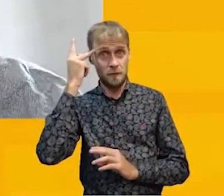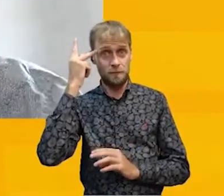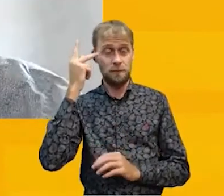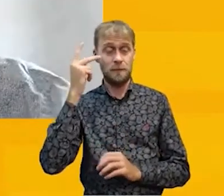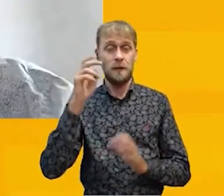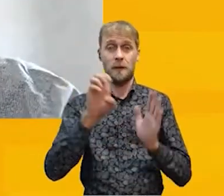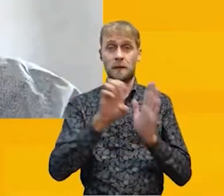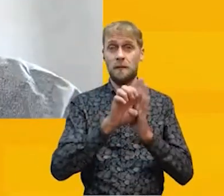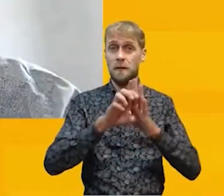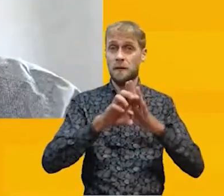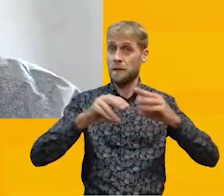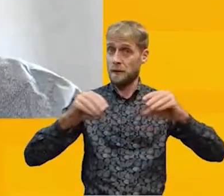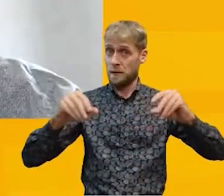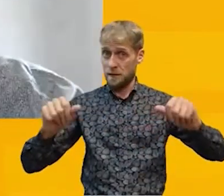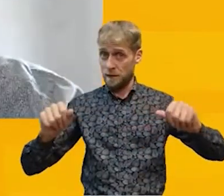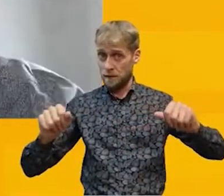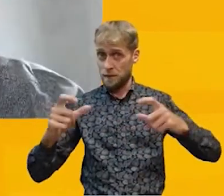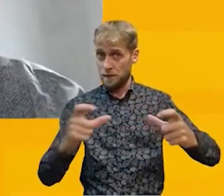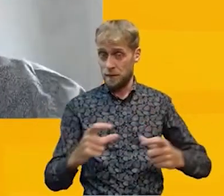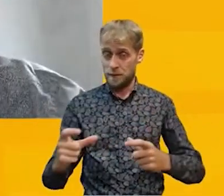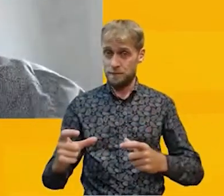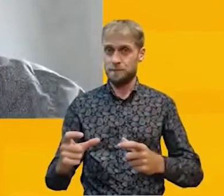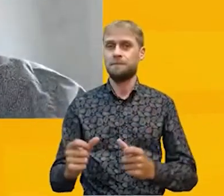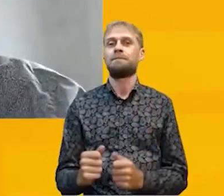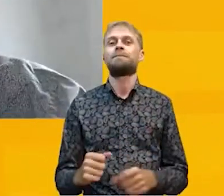de Campinas. Esse mesmo,